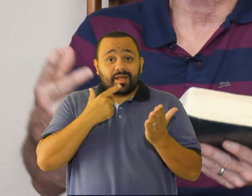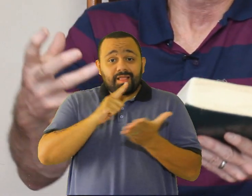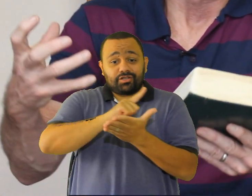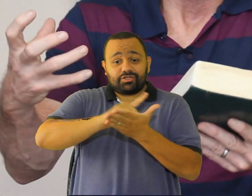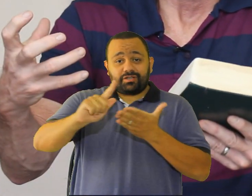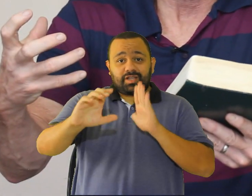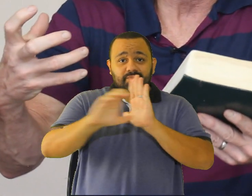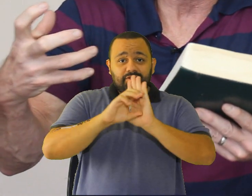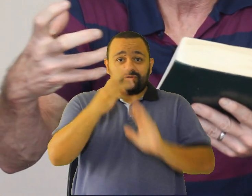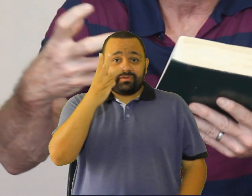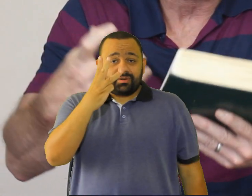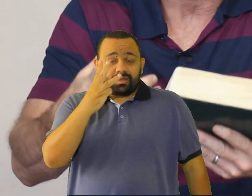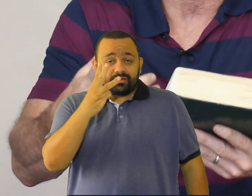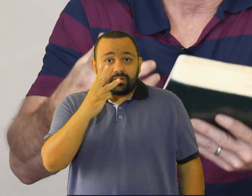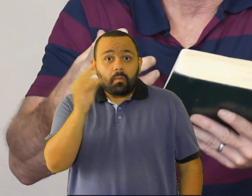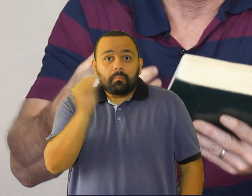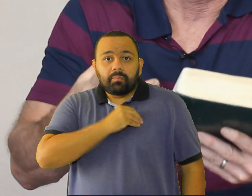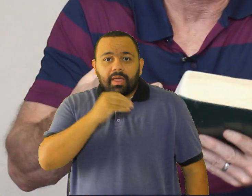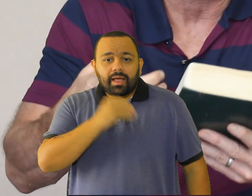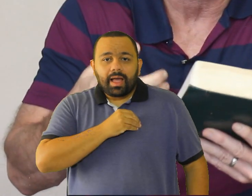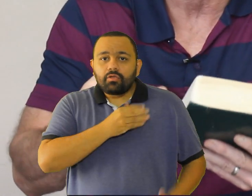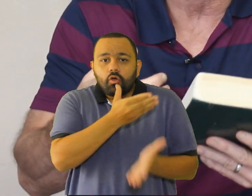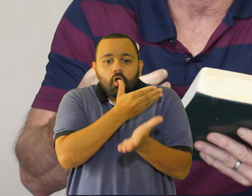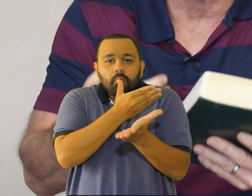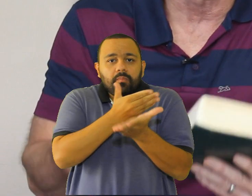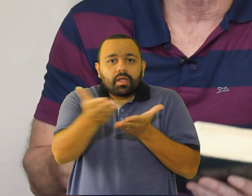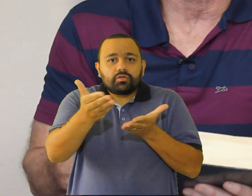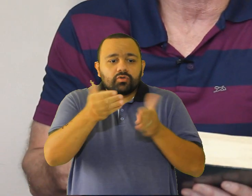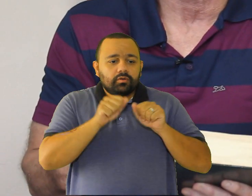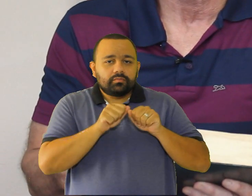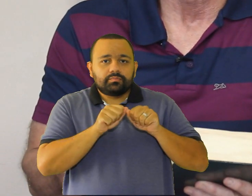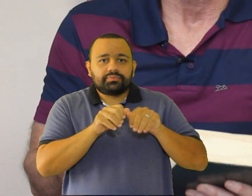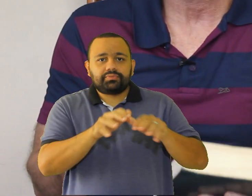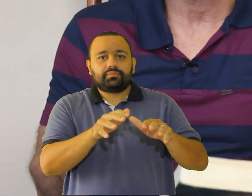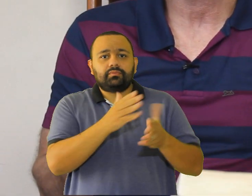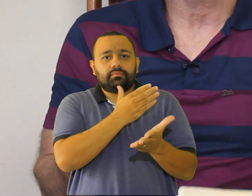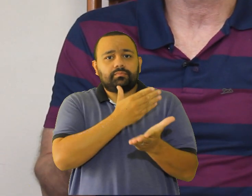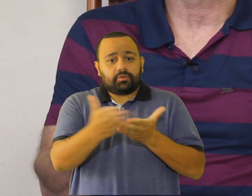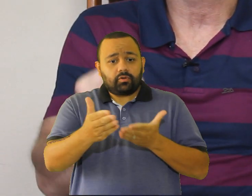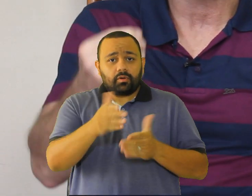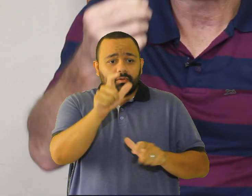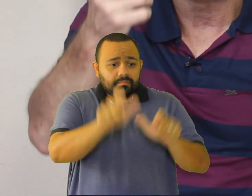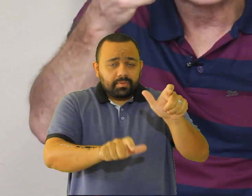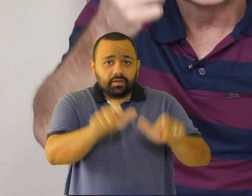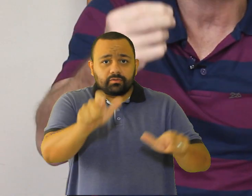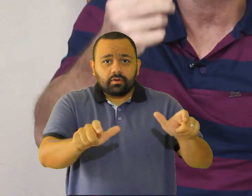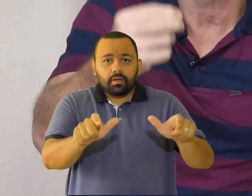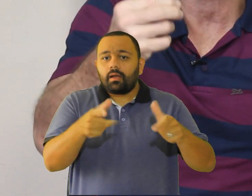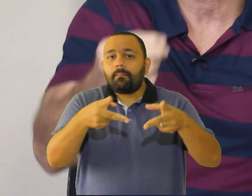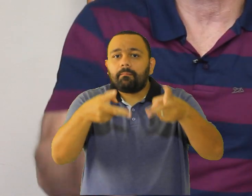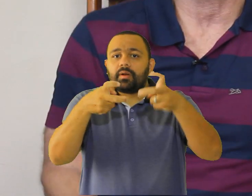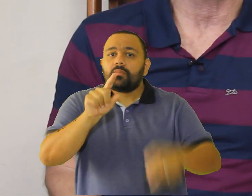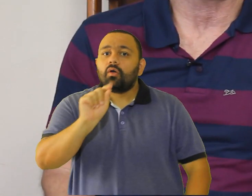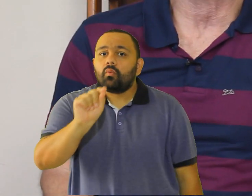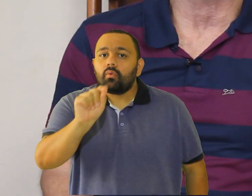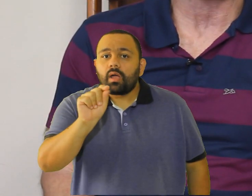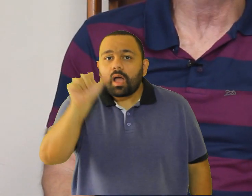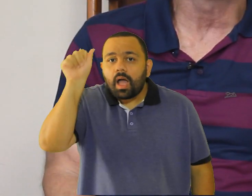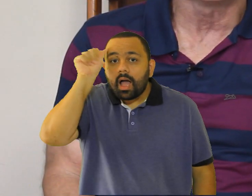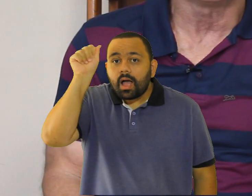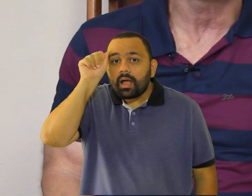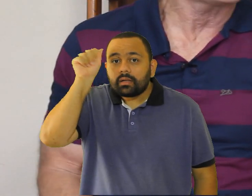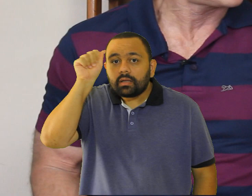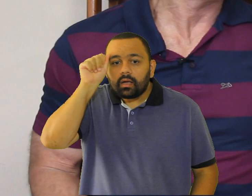capítulo 3. Quando o pecado entrou na raça humana, nós percebemos uma reação